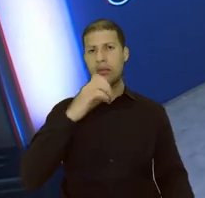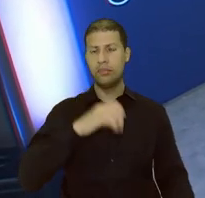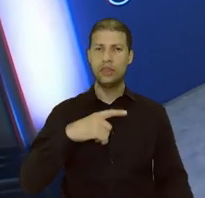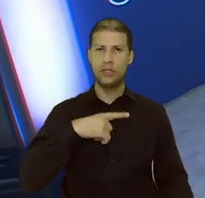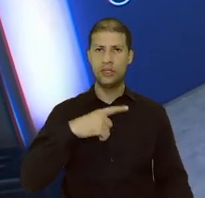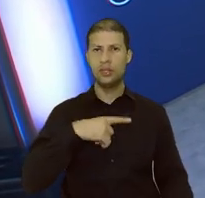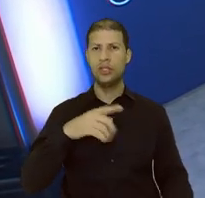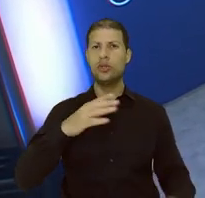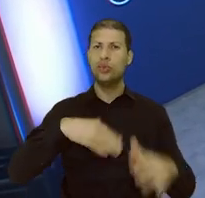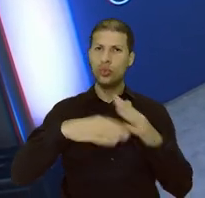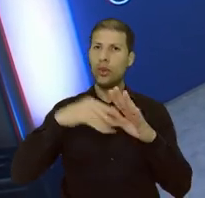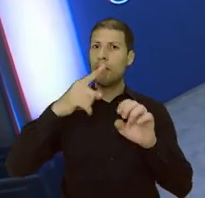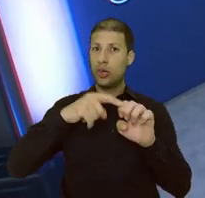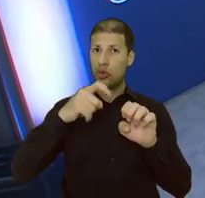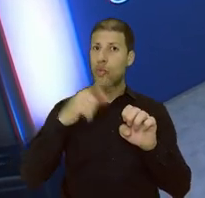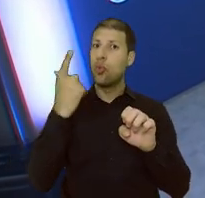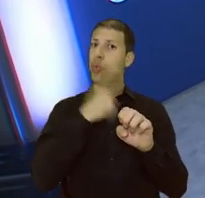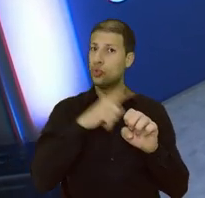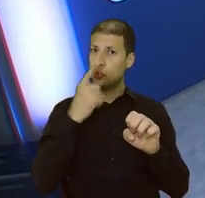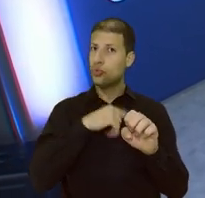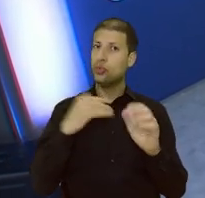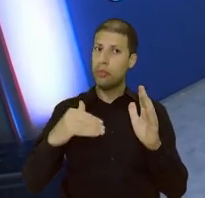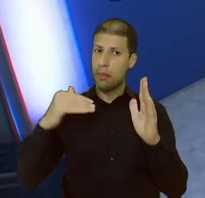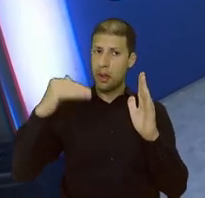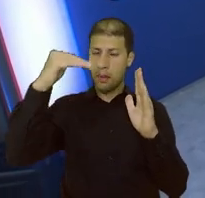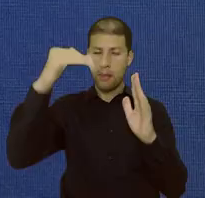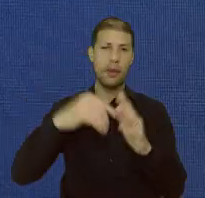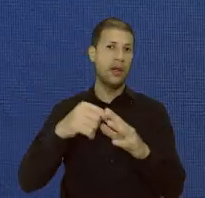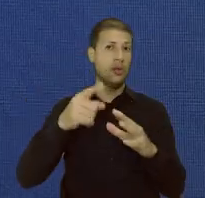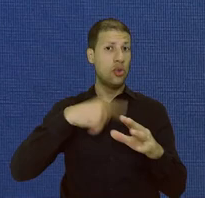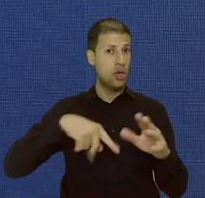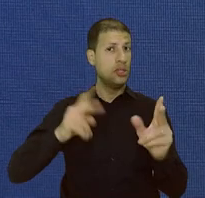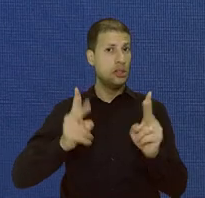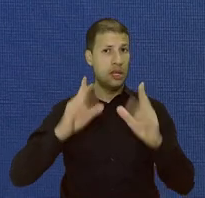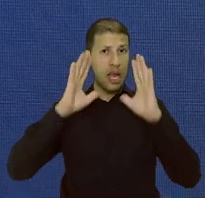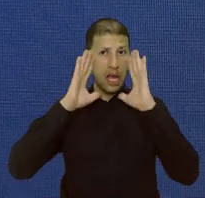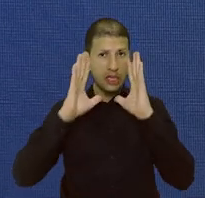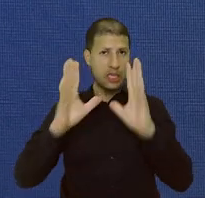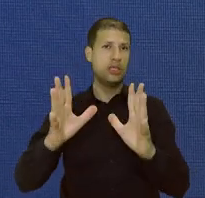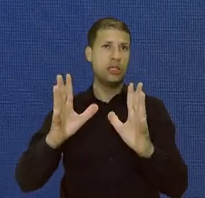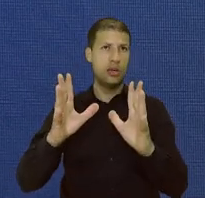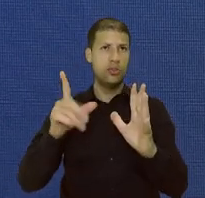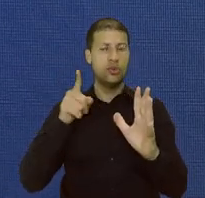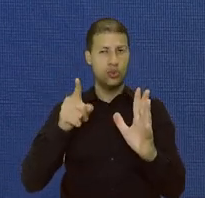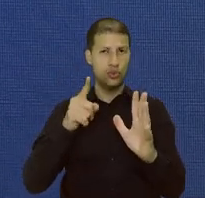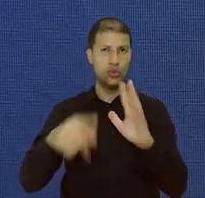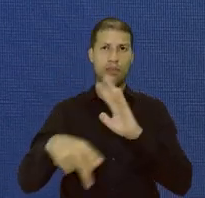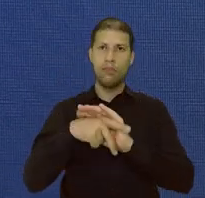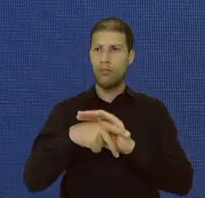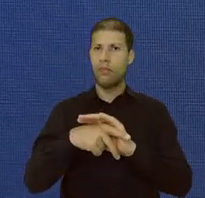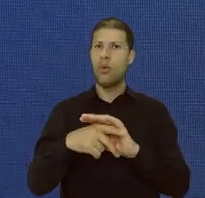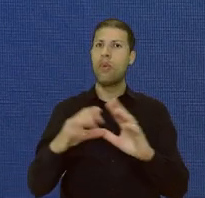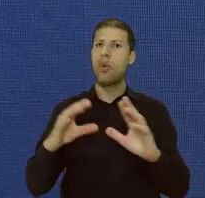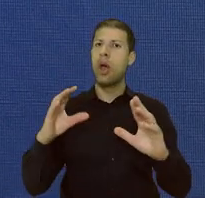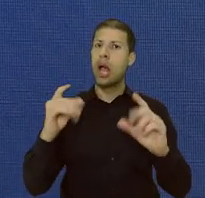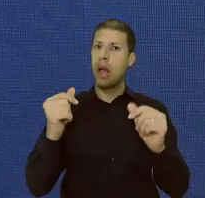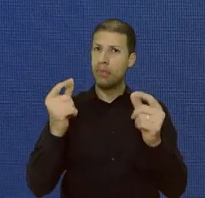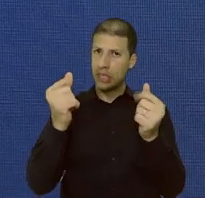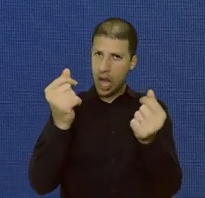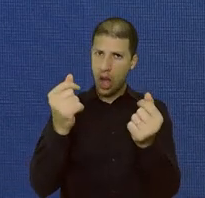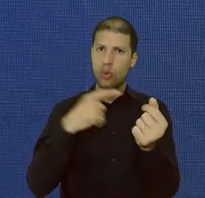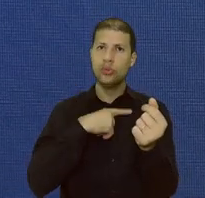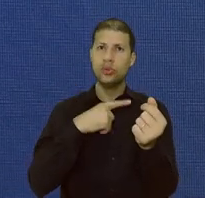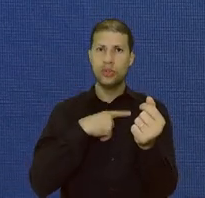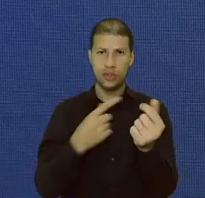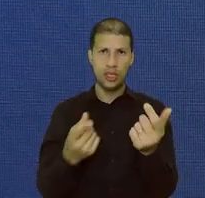tá continuando escalar um negócio e a gente tá sempre atento esses fluxo de capital de estratégias outros Fundos que estão olhando para